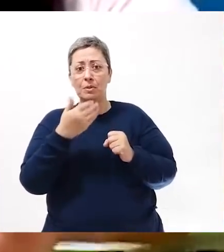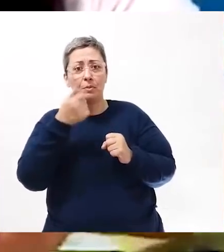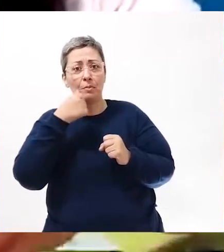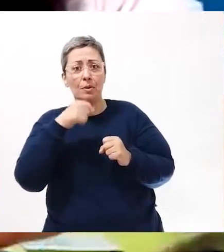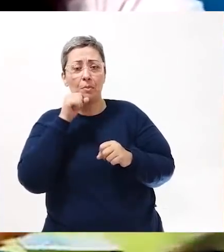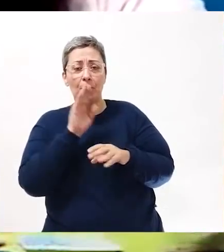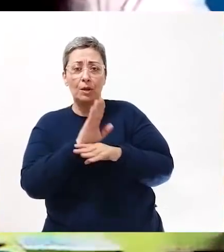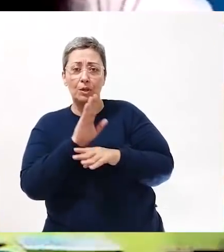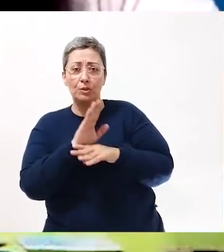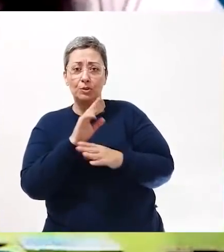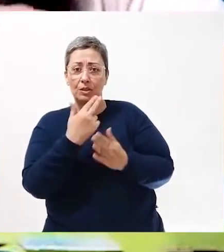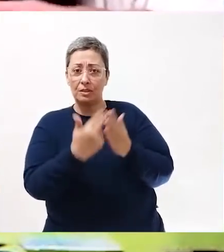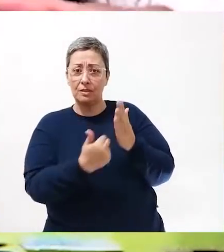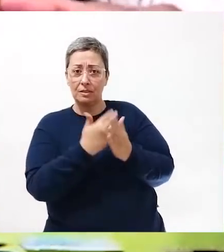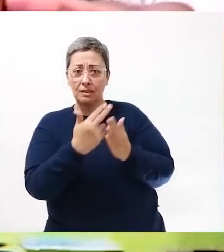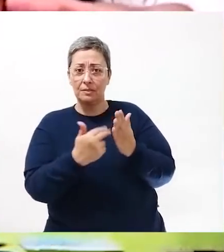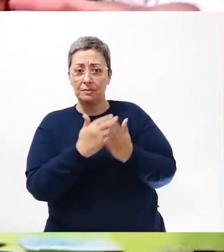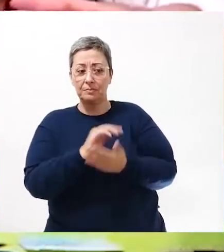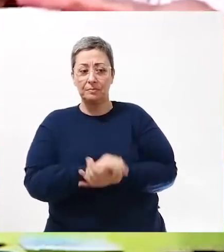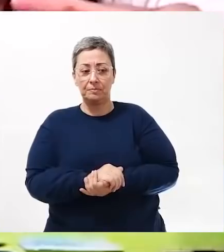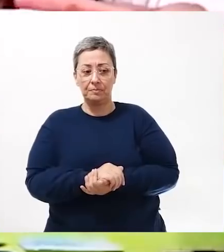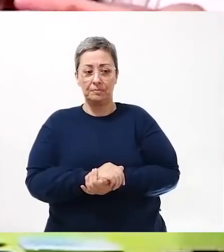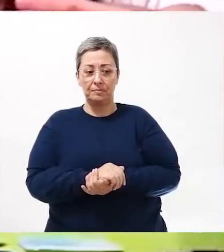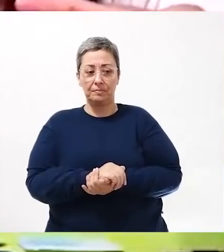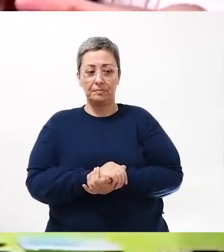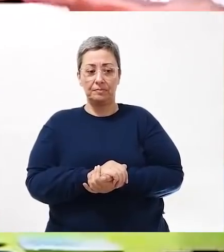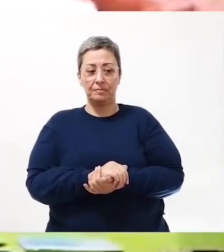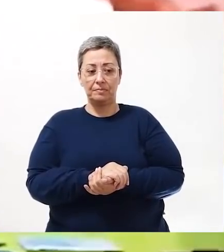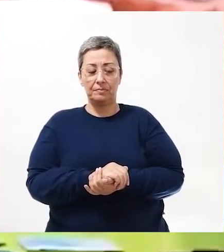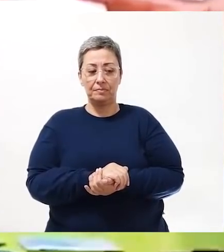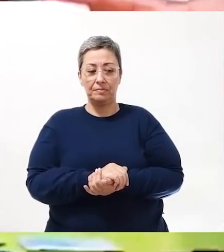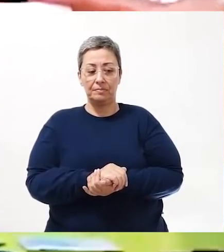podem pedir para a mamãe ajudar vocês a desenhar.